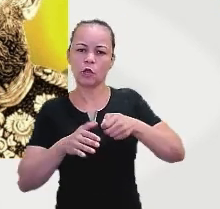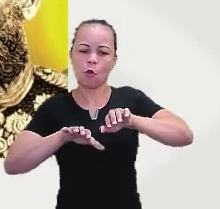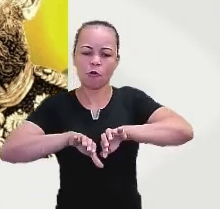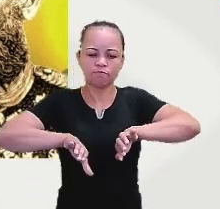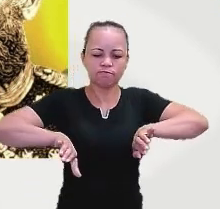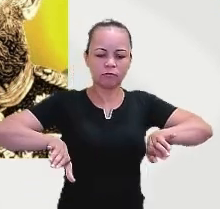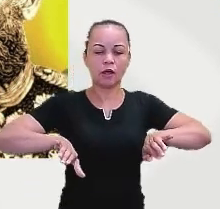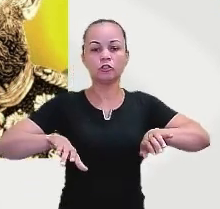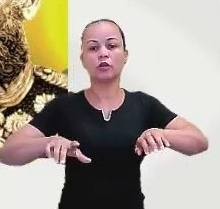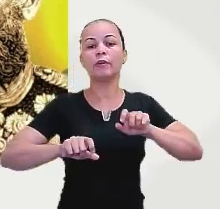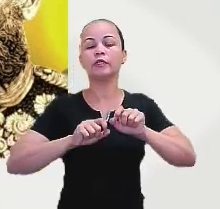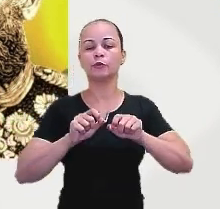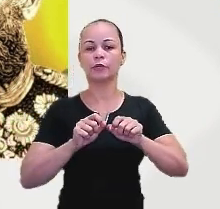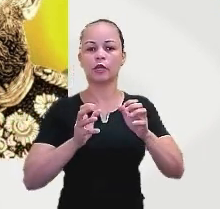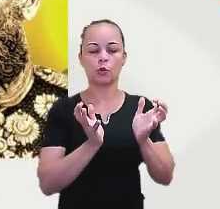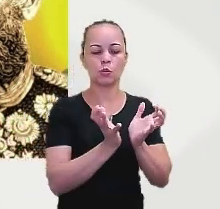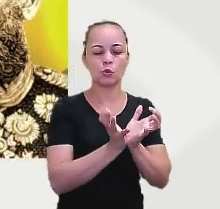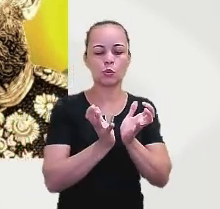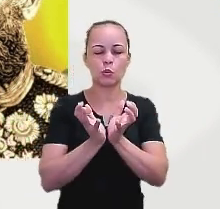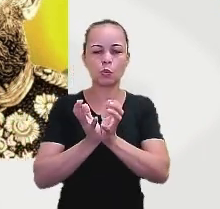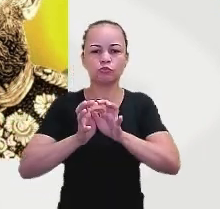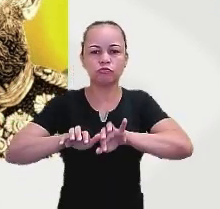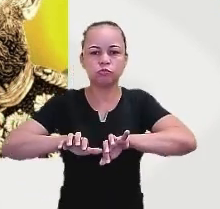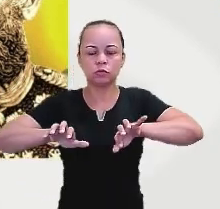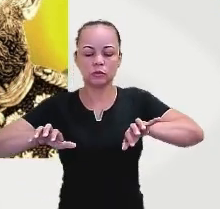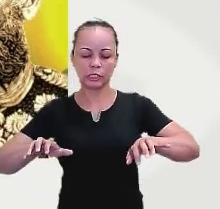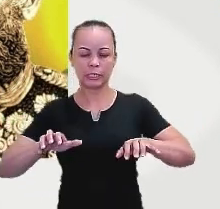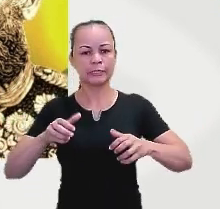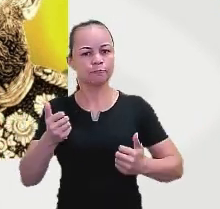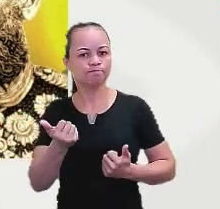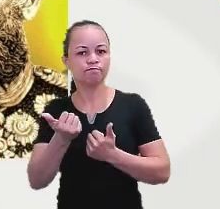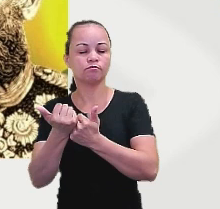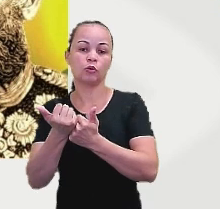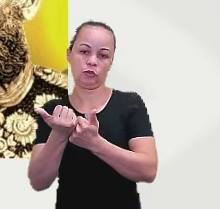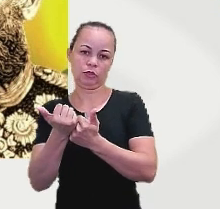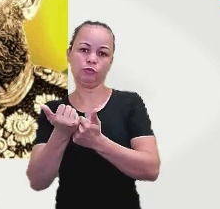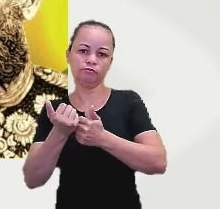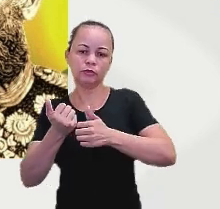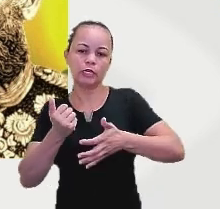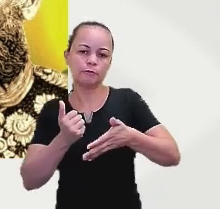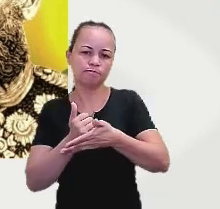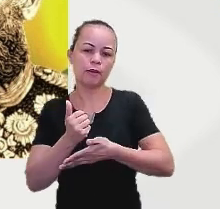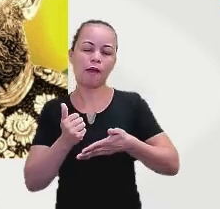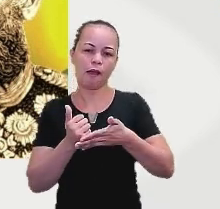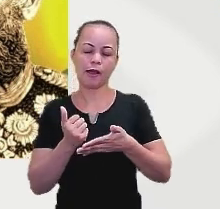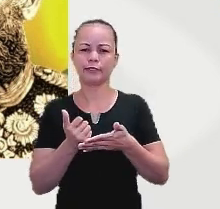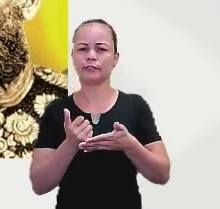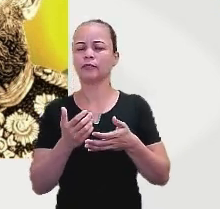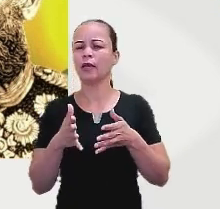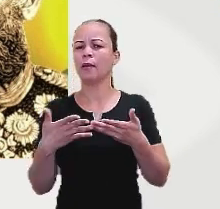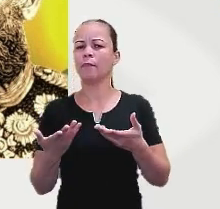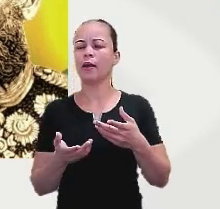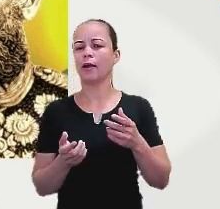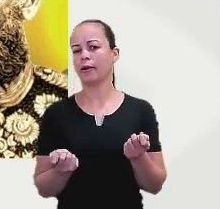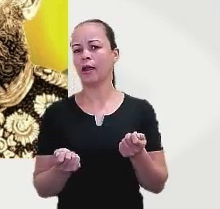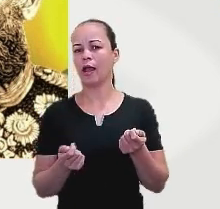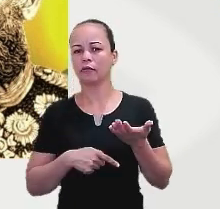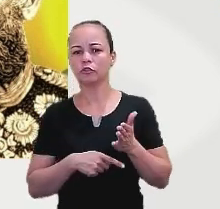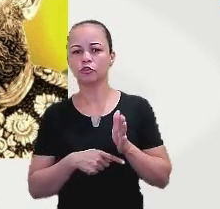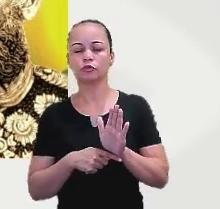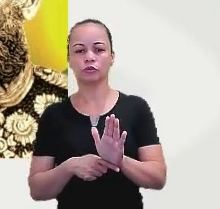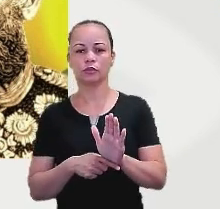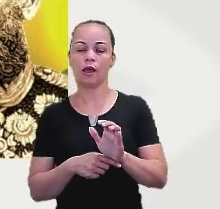afastamento de diversos grupos que davam apoio e base para a manutenção